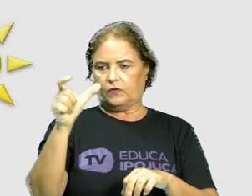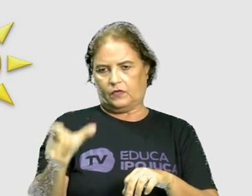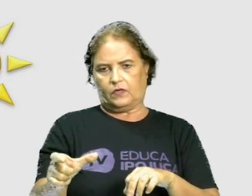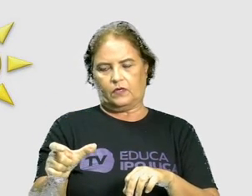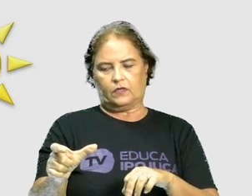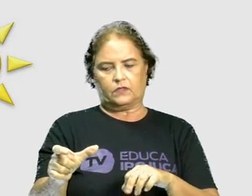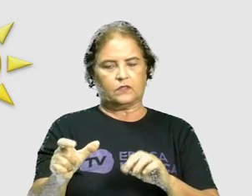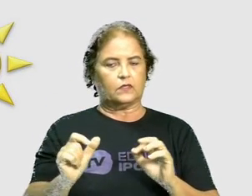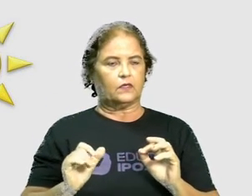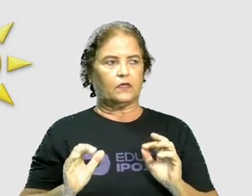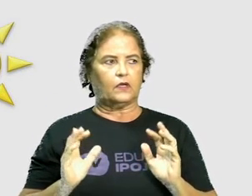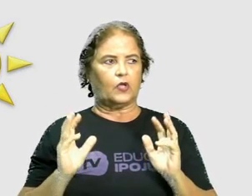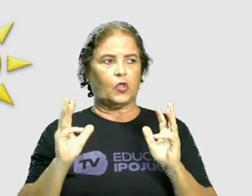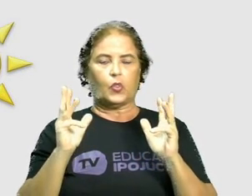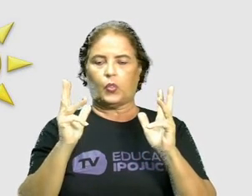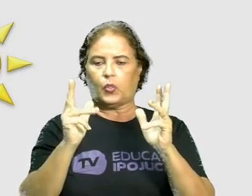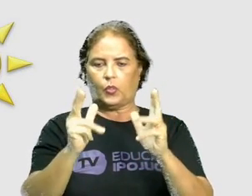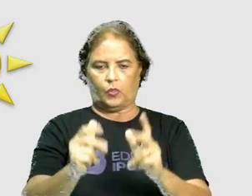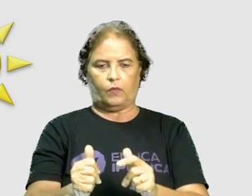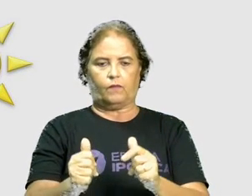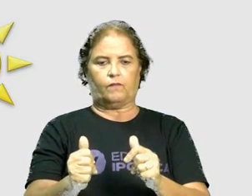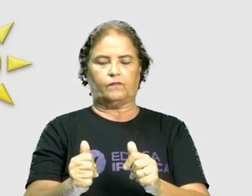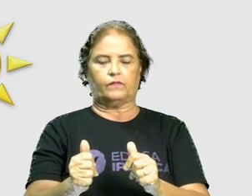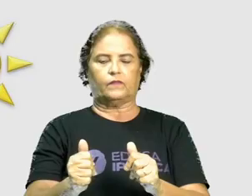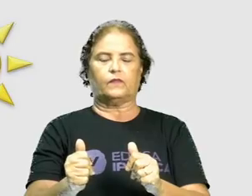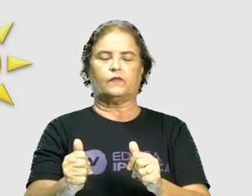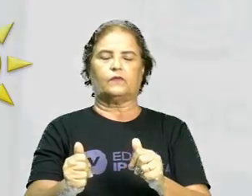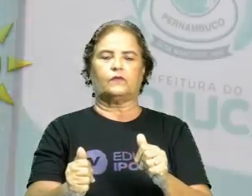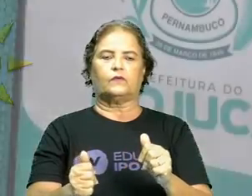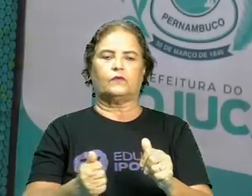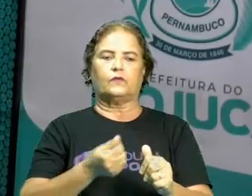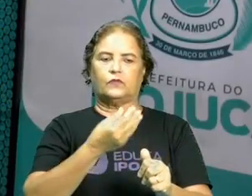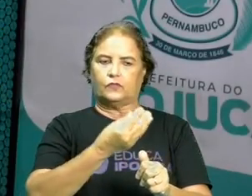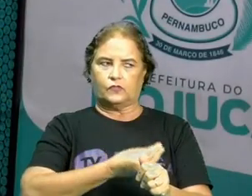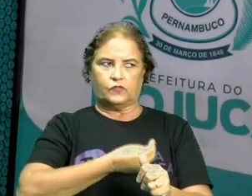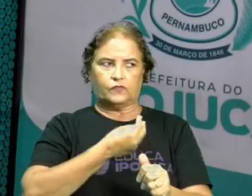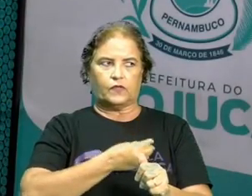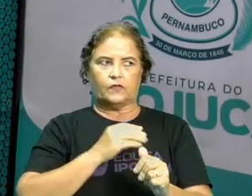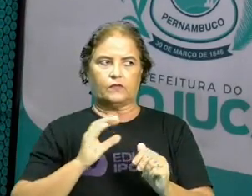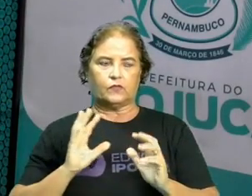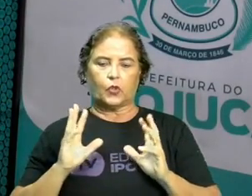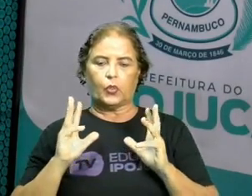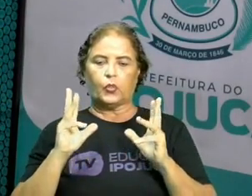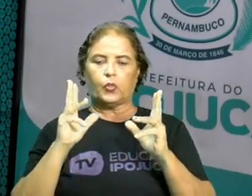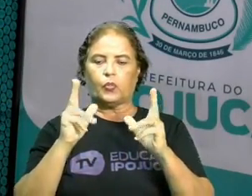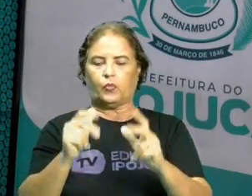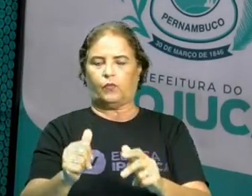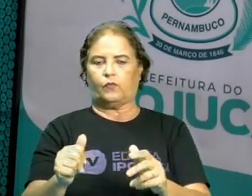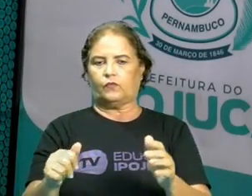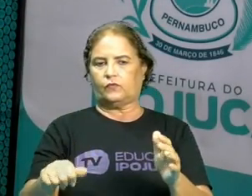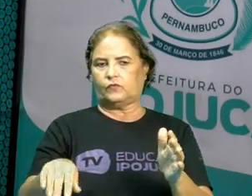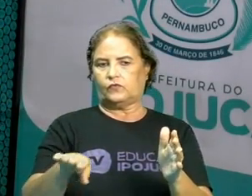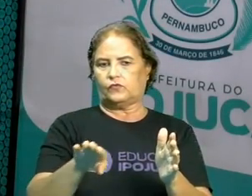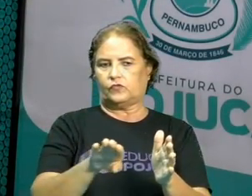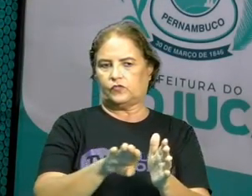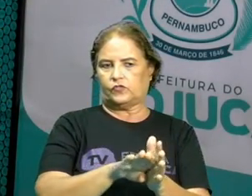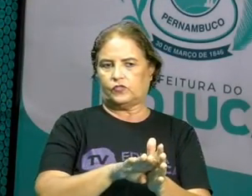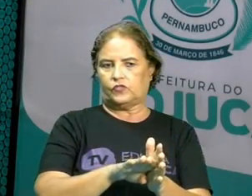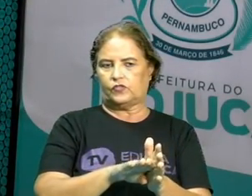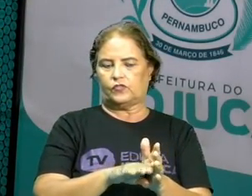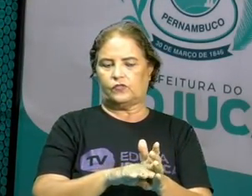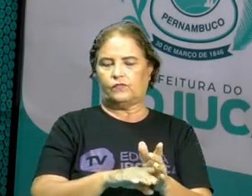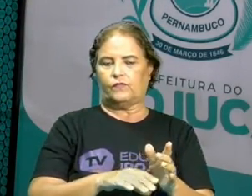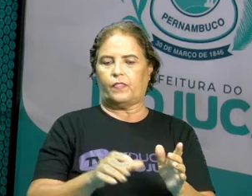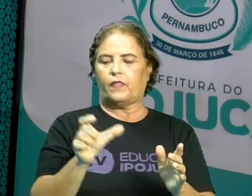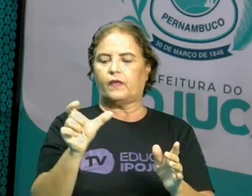todos os valores aí. Todos têm a mesma classe. Todos chegam na classe dos milhões. Então, teve empate